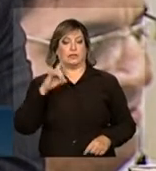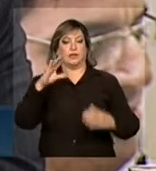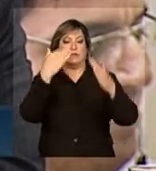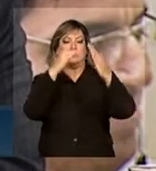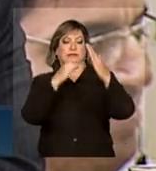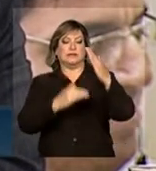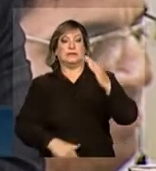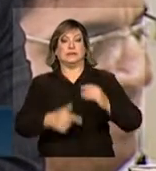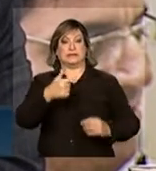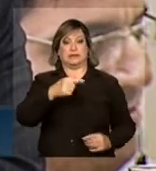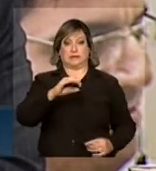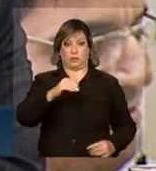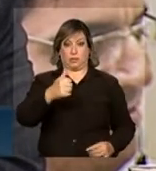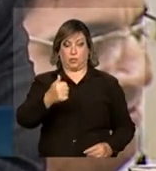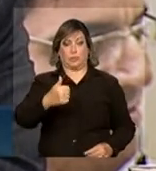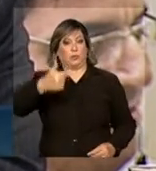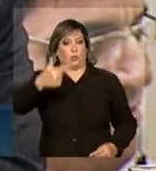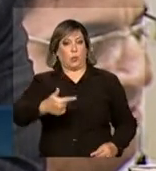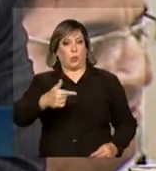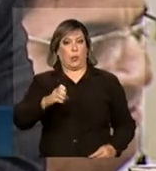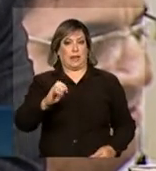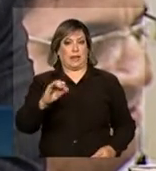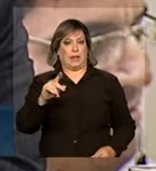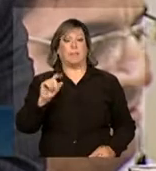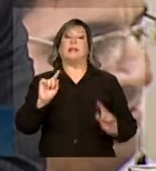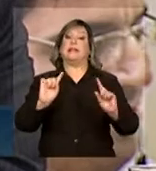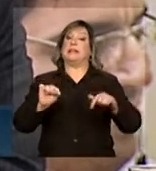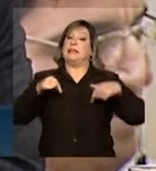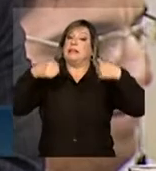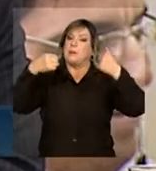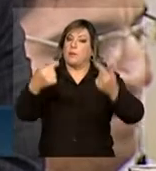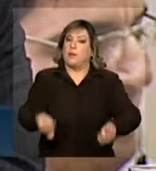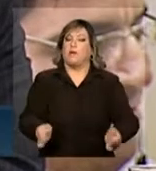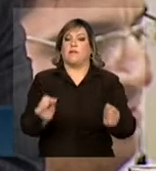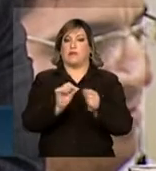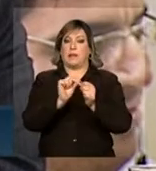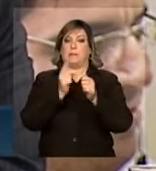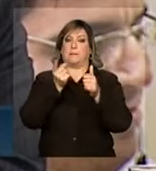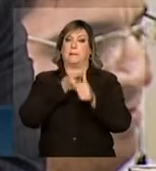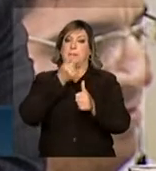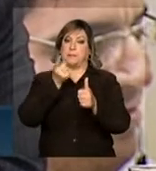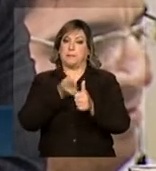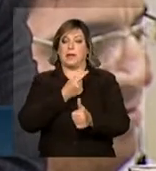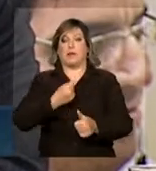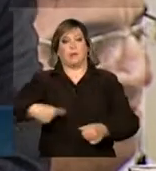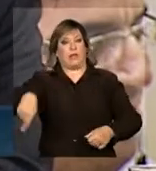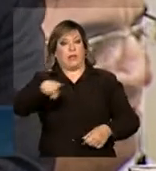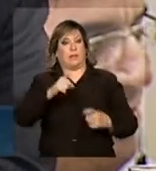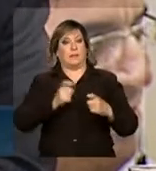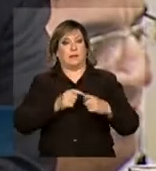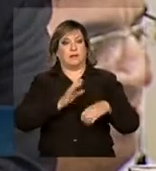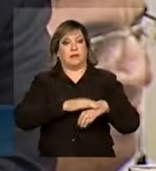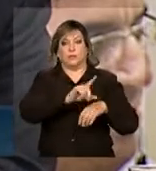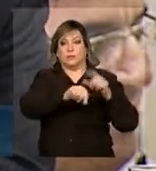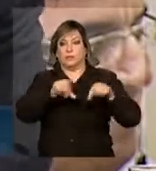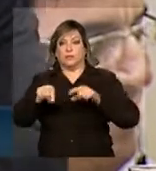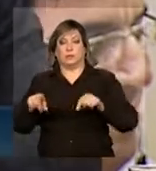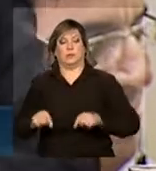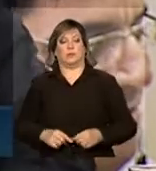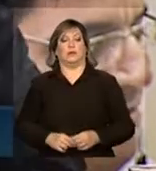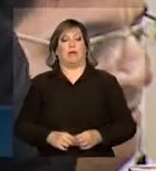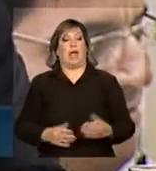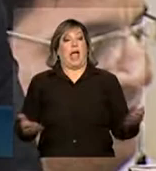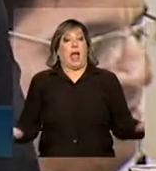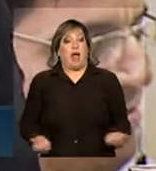701 da segunda etapa depois que foram feitas as escolhas por esses médicos né então estamos fazendo agora o